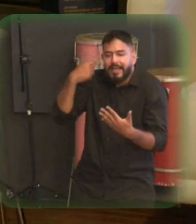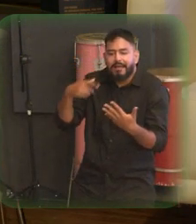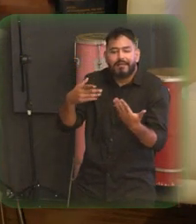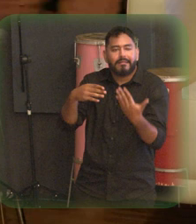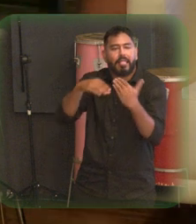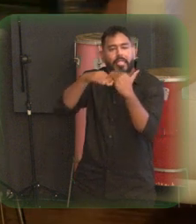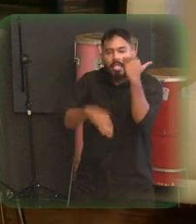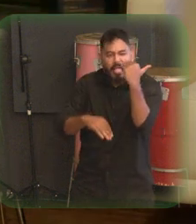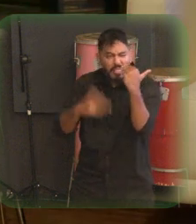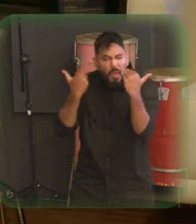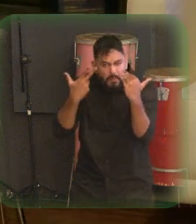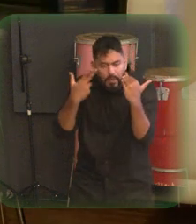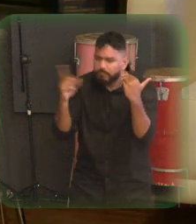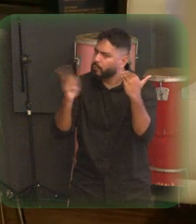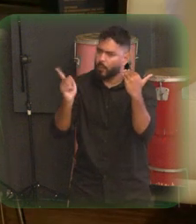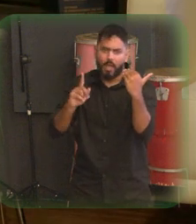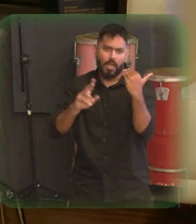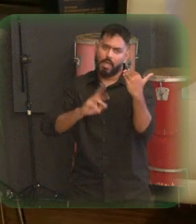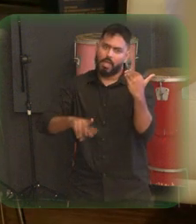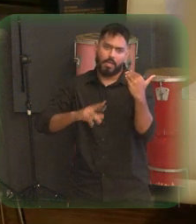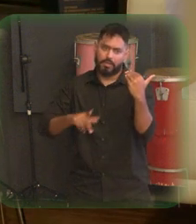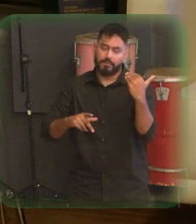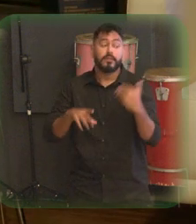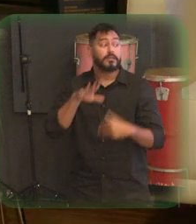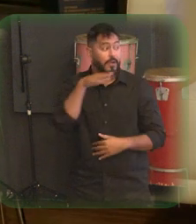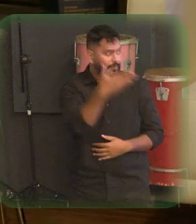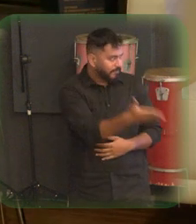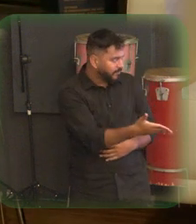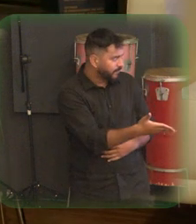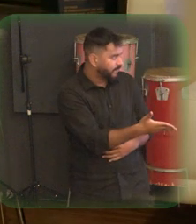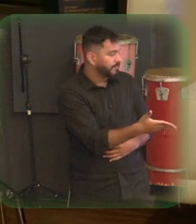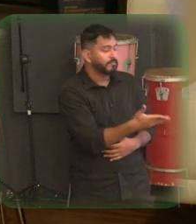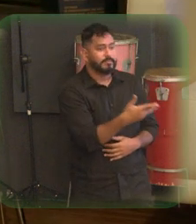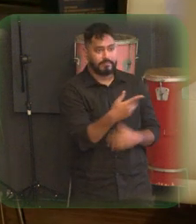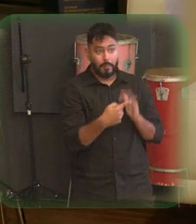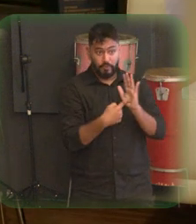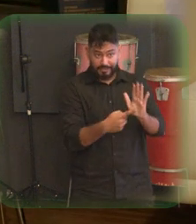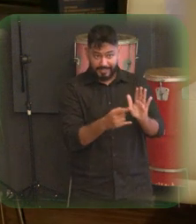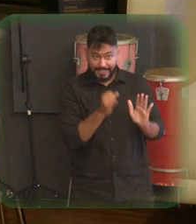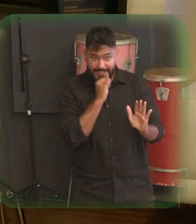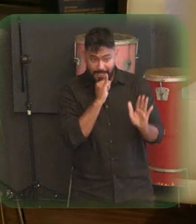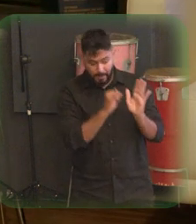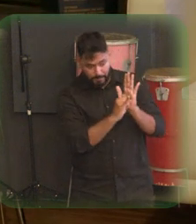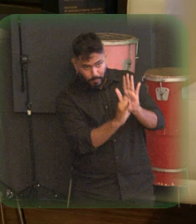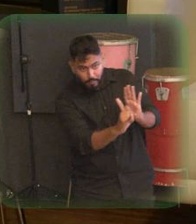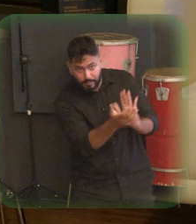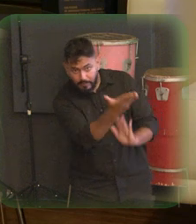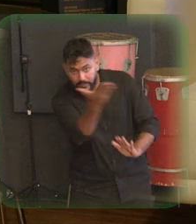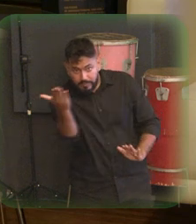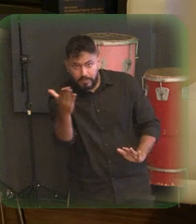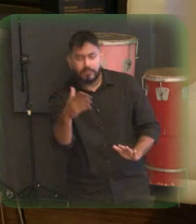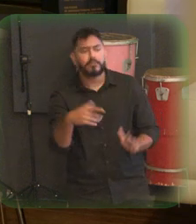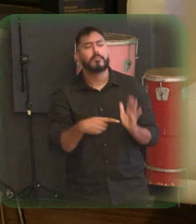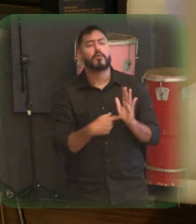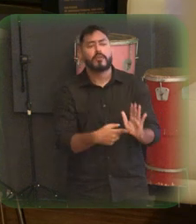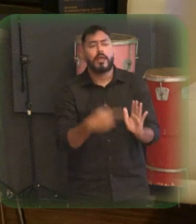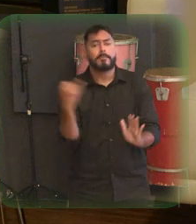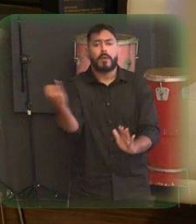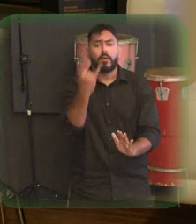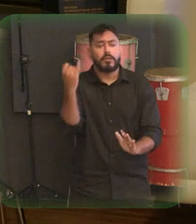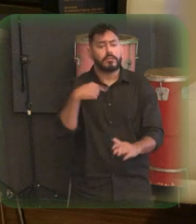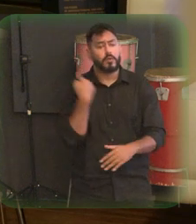nossa realidade. Então, aqui, com esse exemplo, eu trago a nossa importante função,